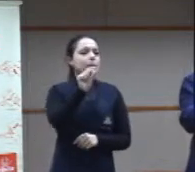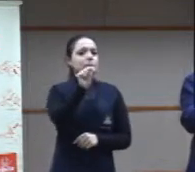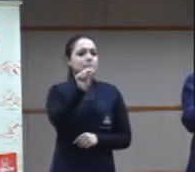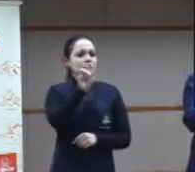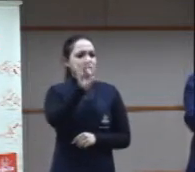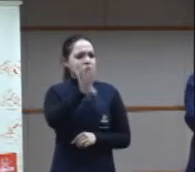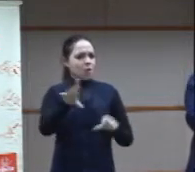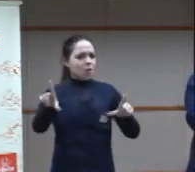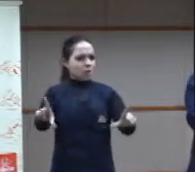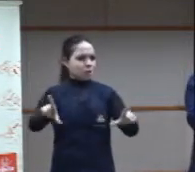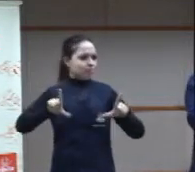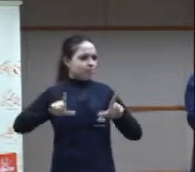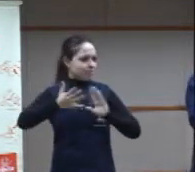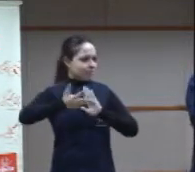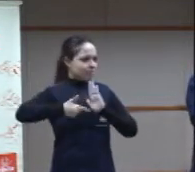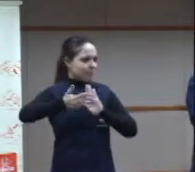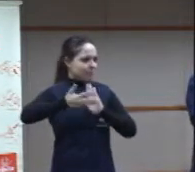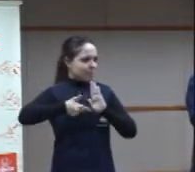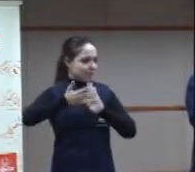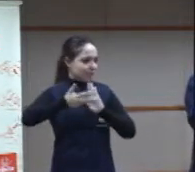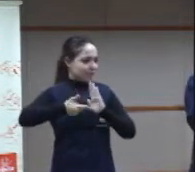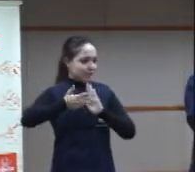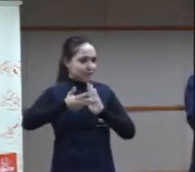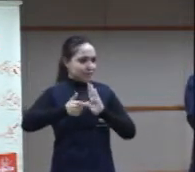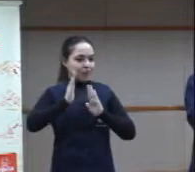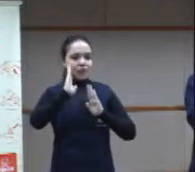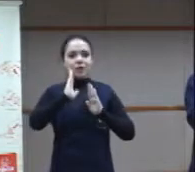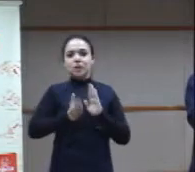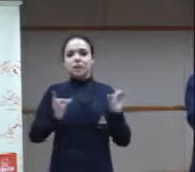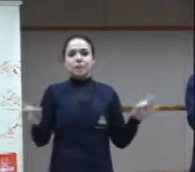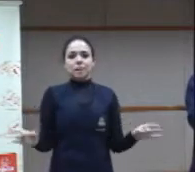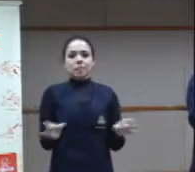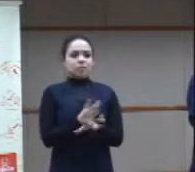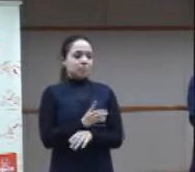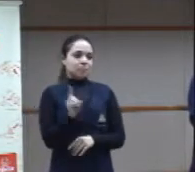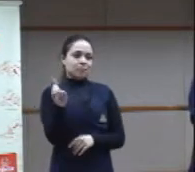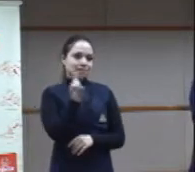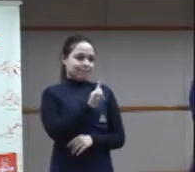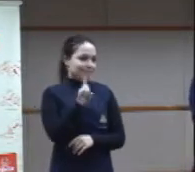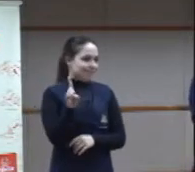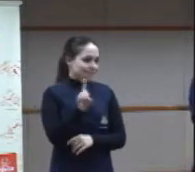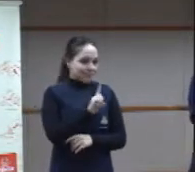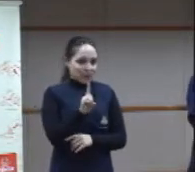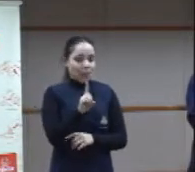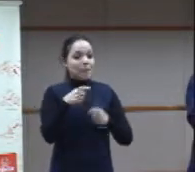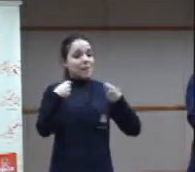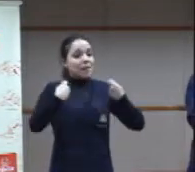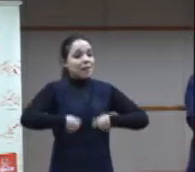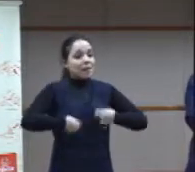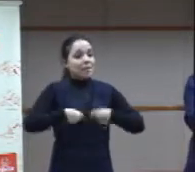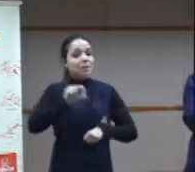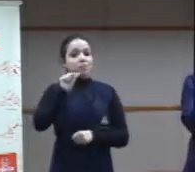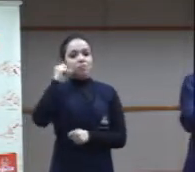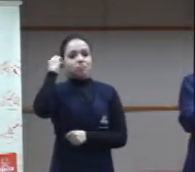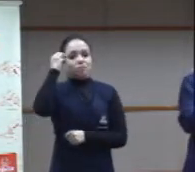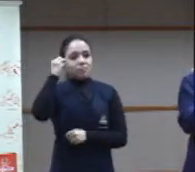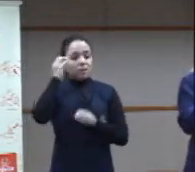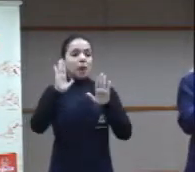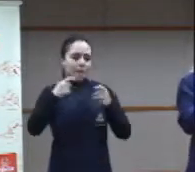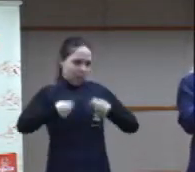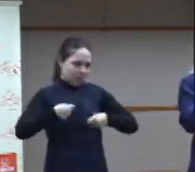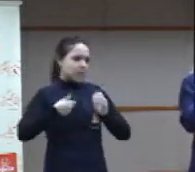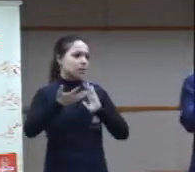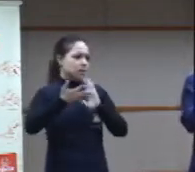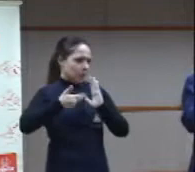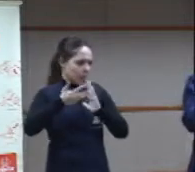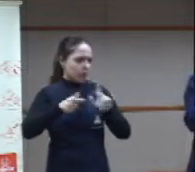uma simples certidão de proficiência em Libras do MEC não resolve. É uma condição necessária, mas não suficiente.